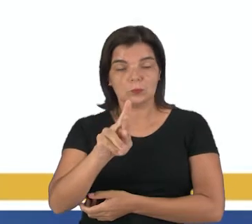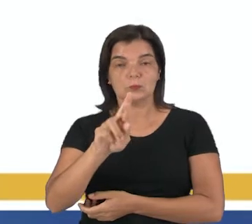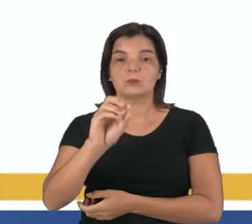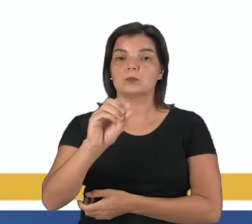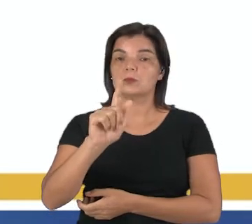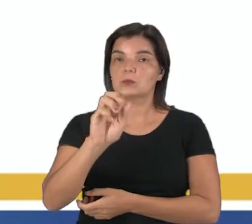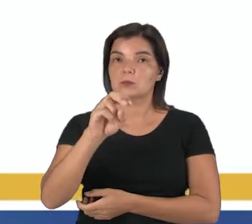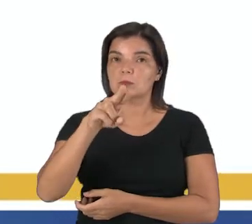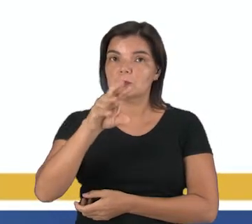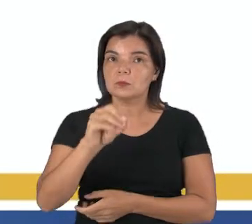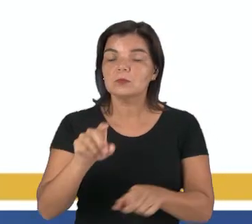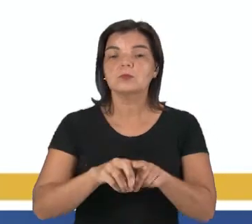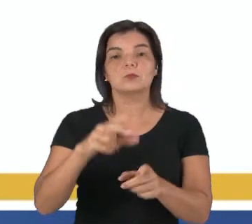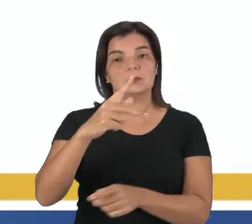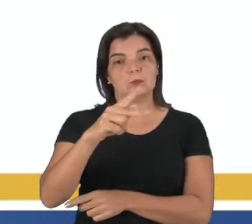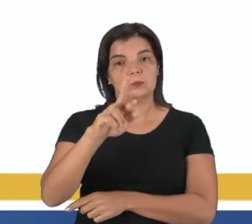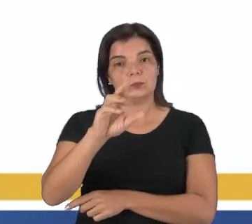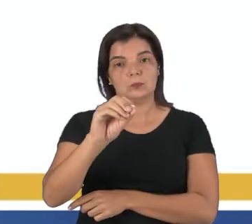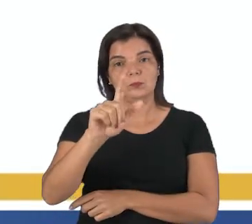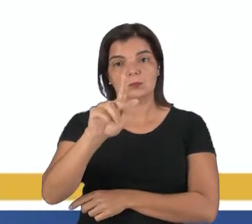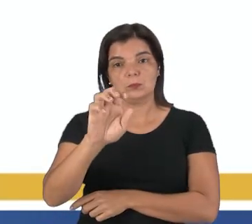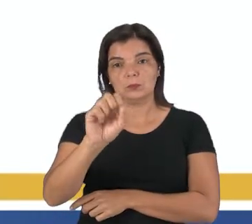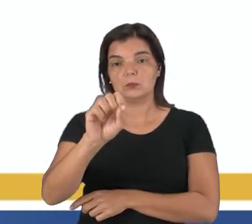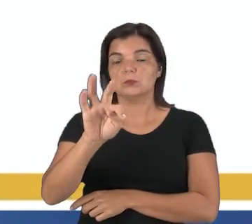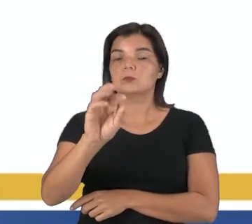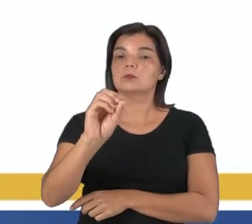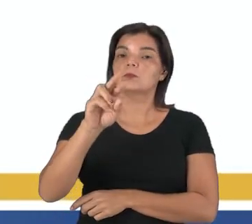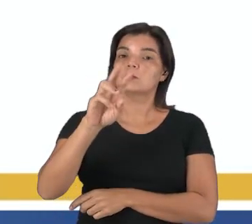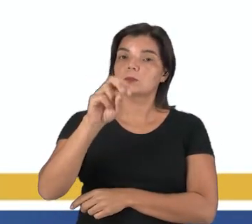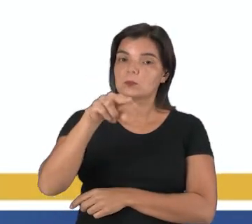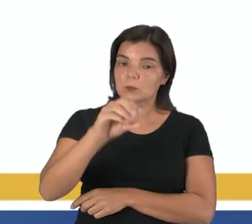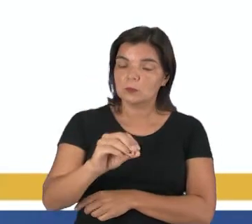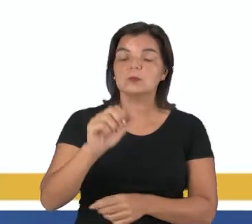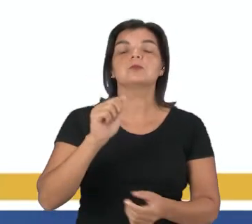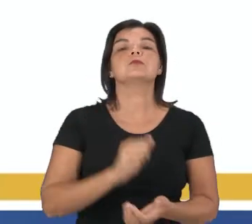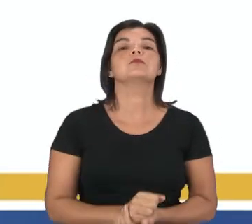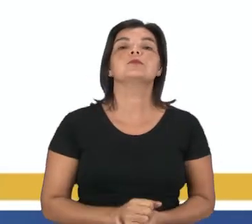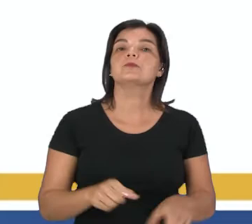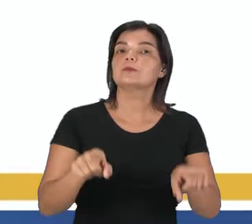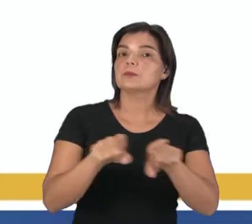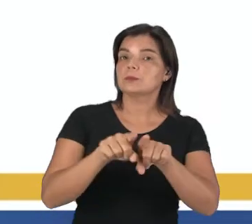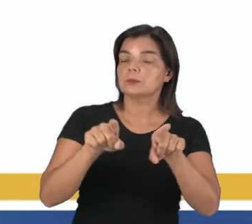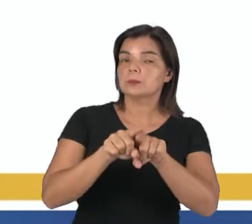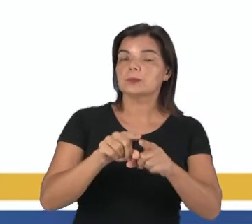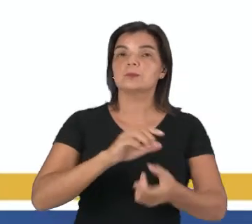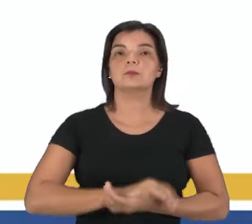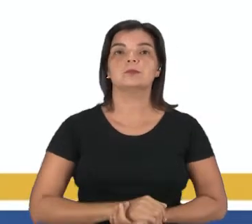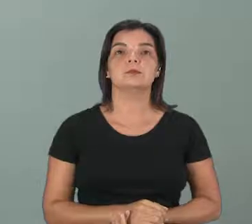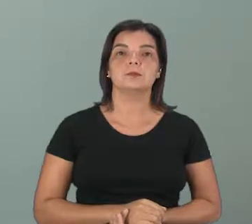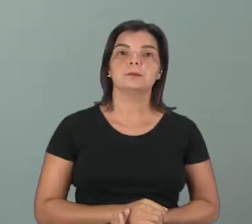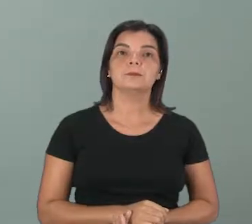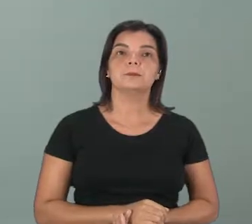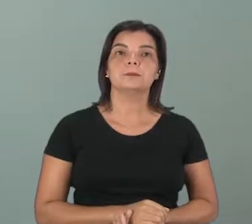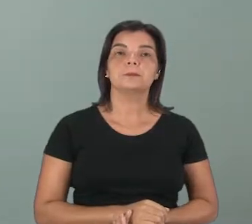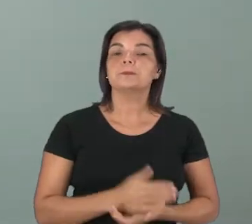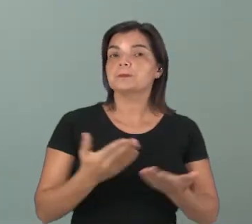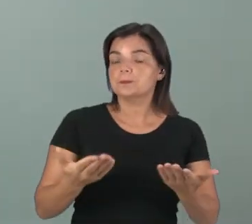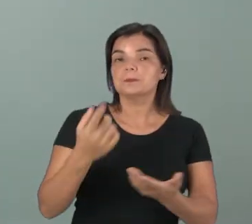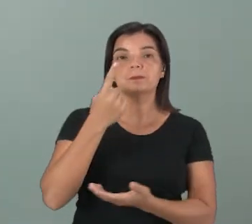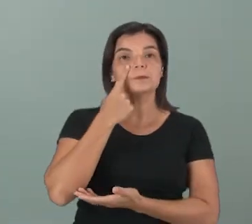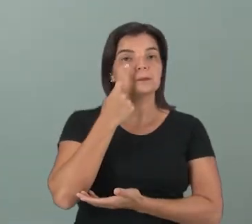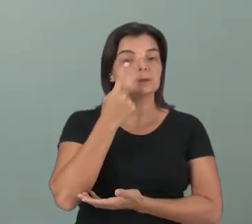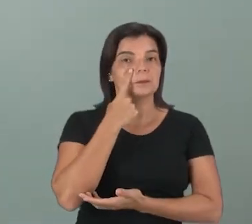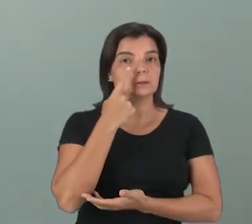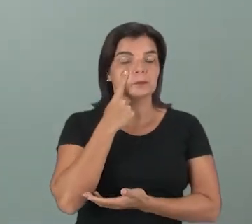falei lá na frente. No caso dos hormônios femininos, nós temos a produção do estrogênio e da progesterona. Então, a gente